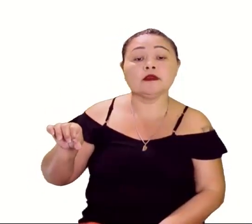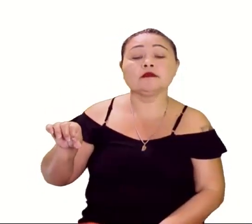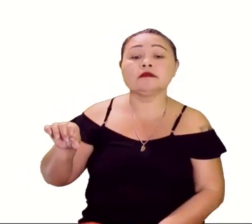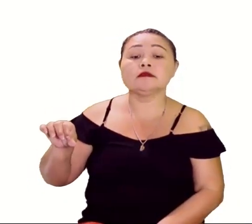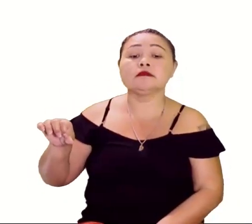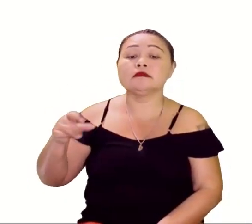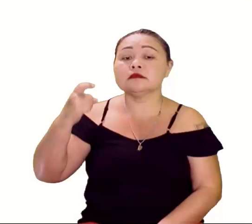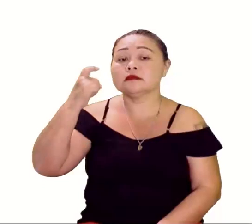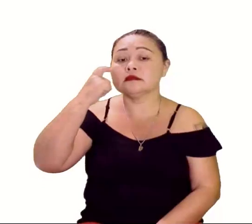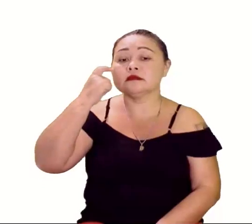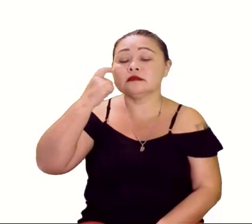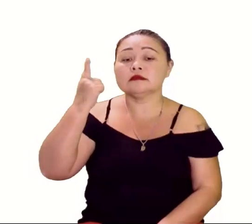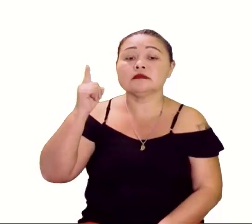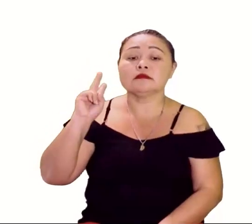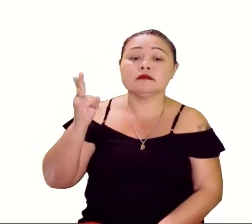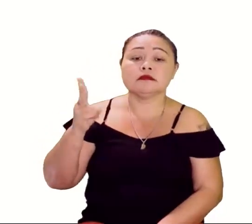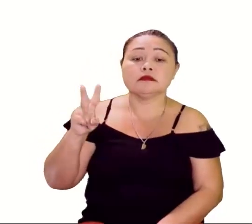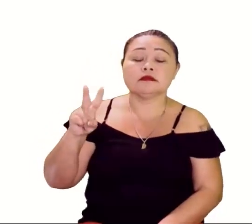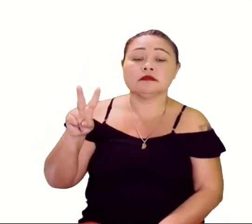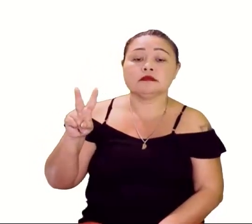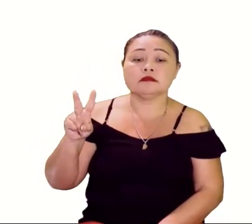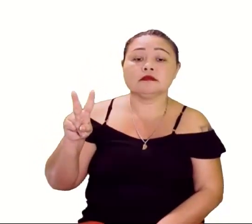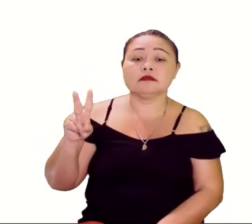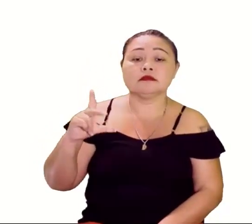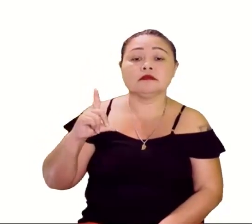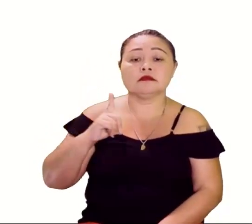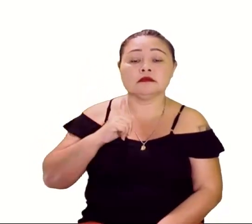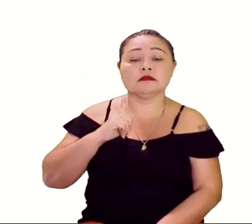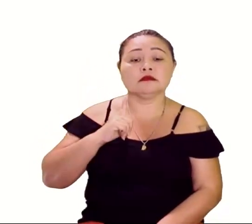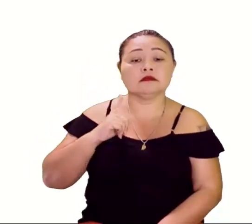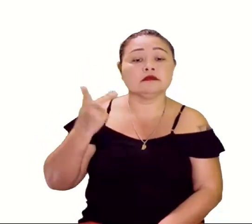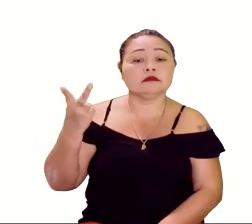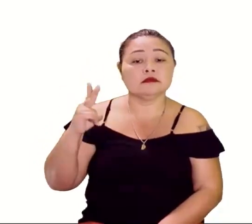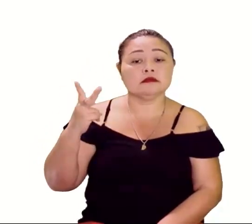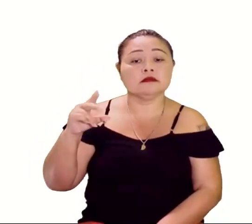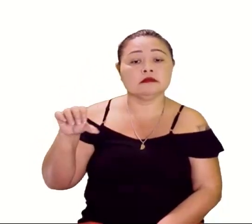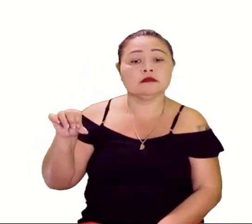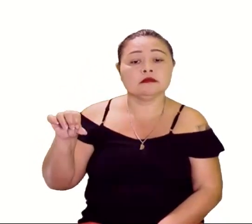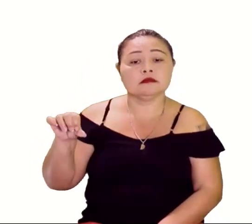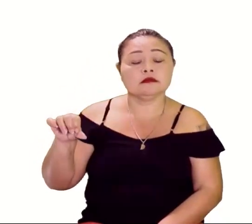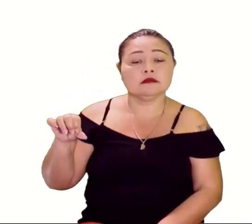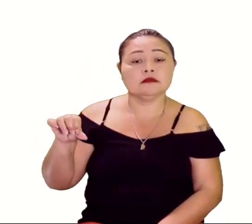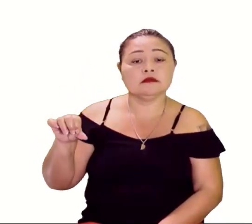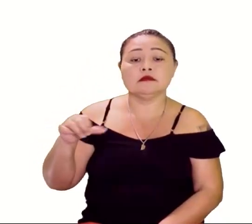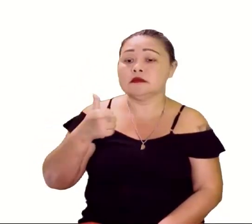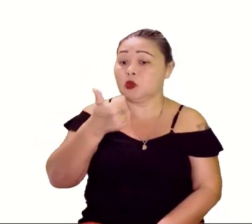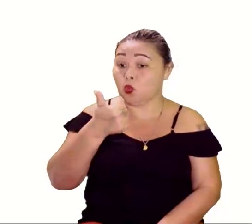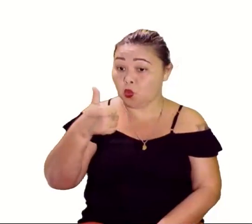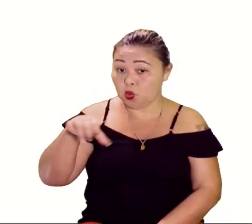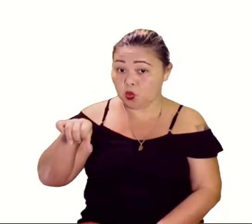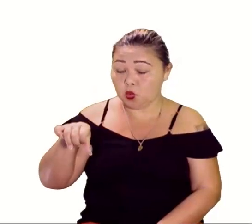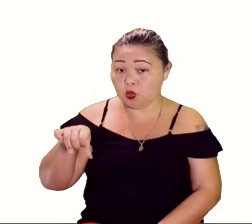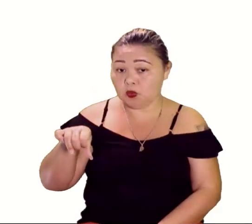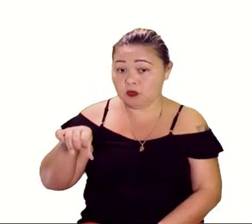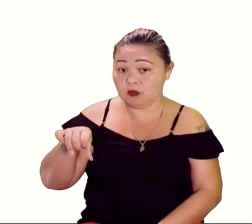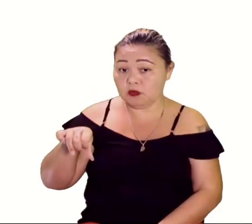lá. Pensa. Eu acho que para dar 9, 1 e 9?